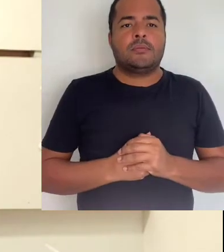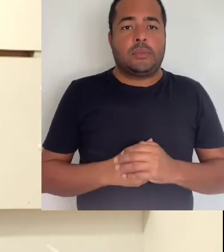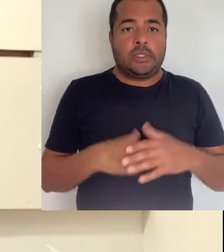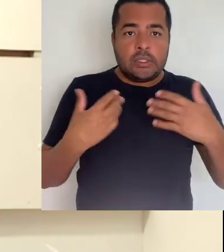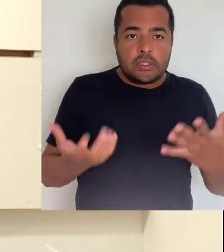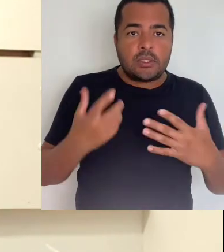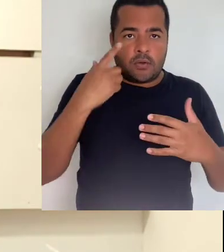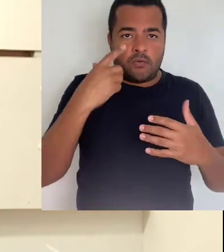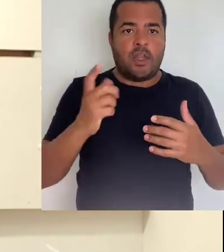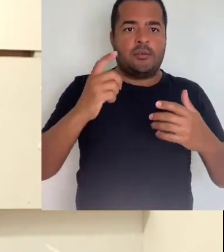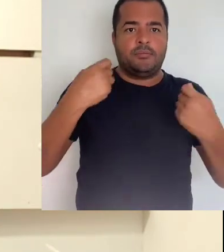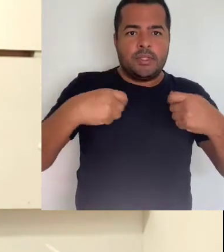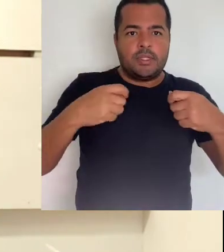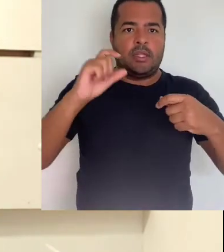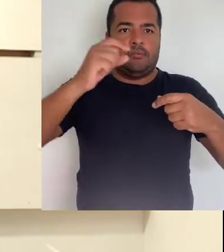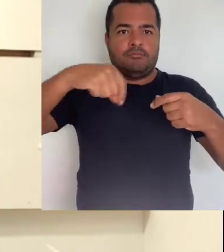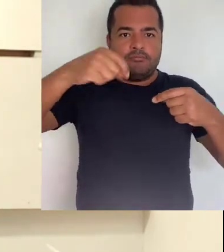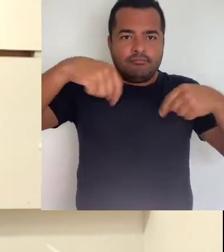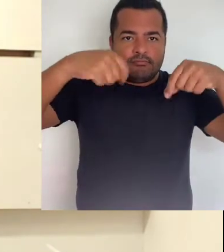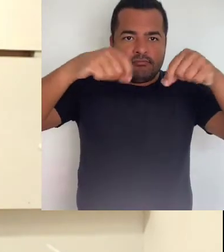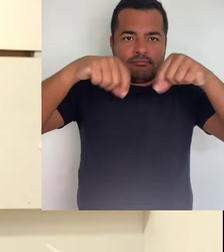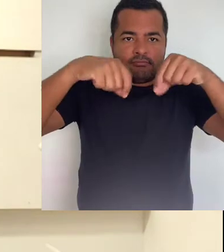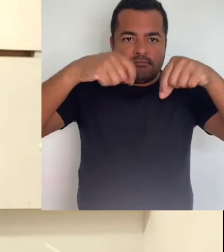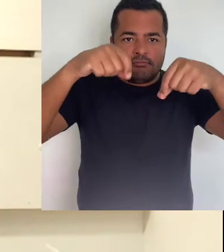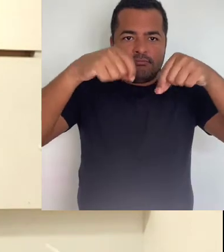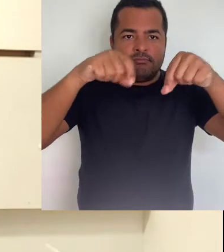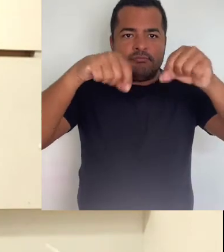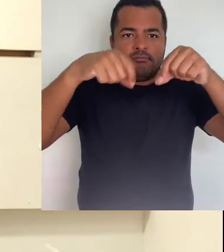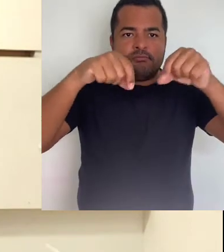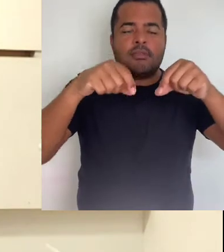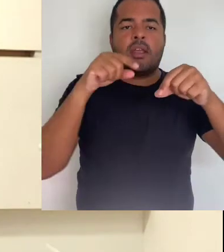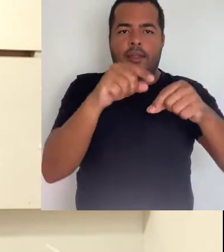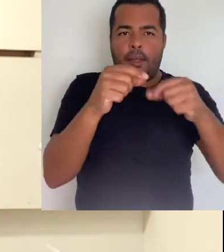certo? Você vai observar o que é que acontece. Então, você agita,